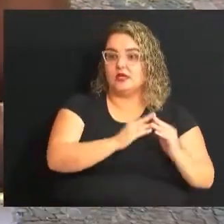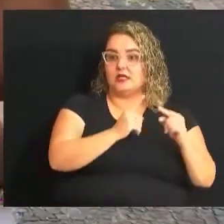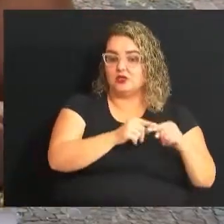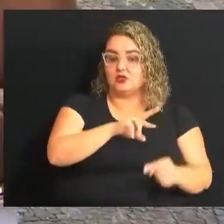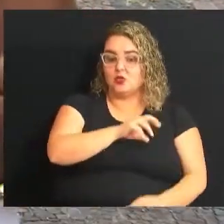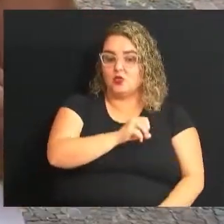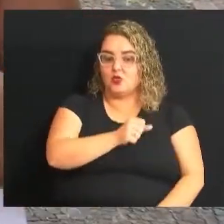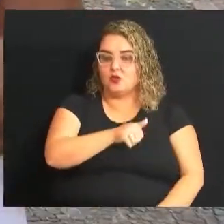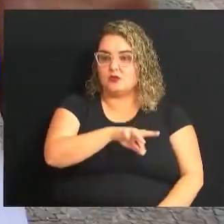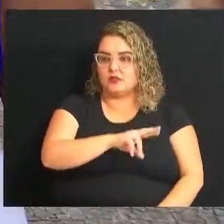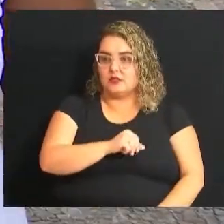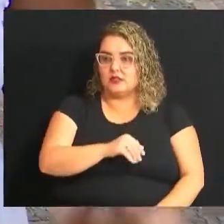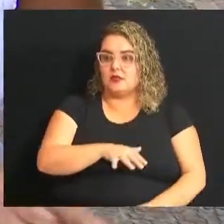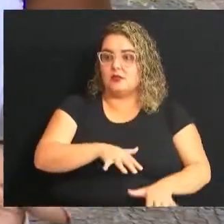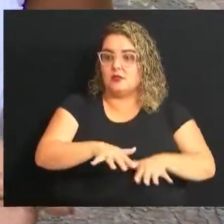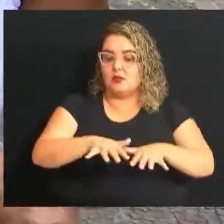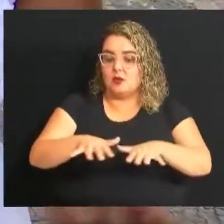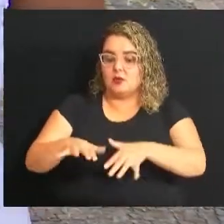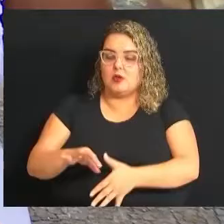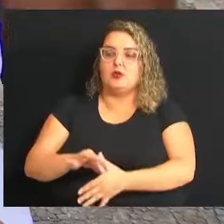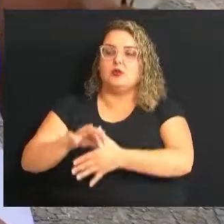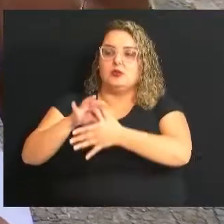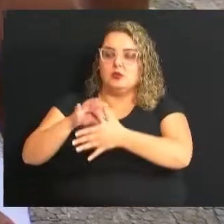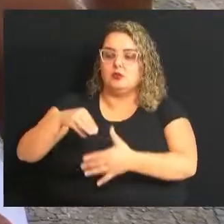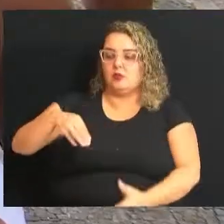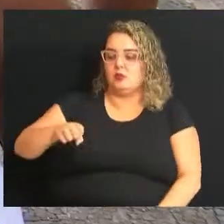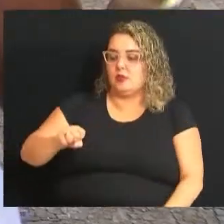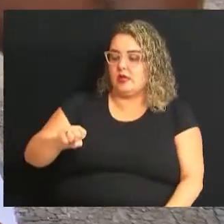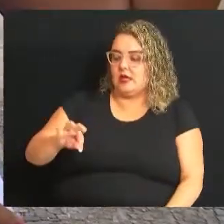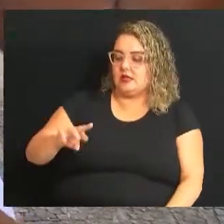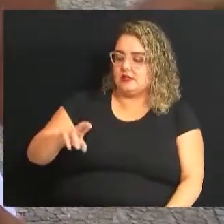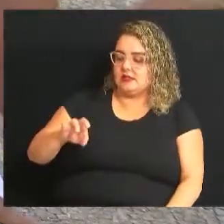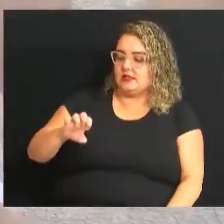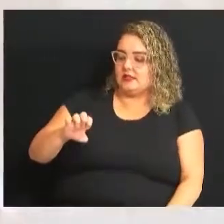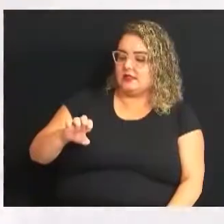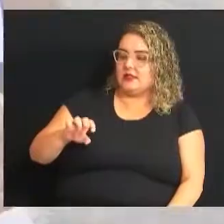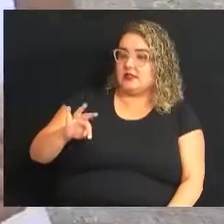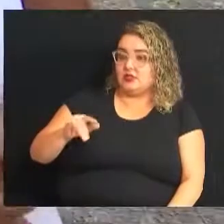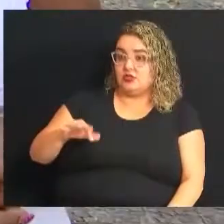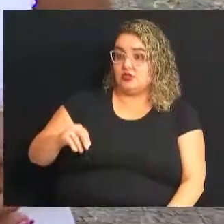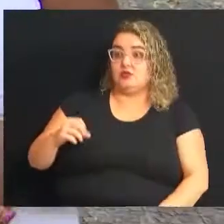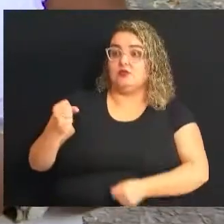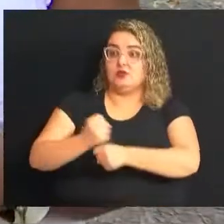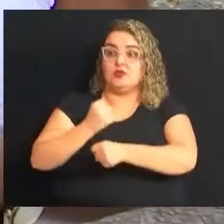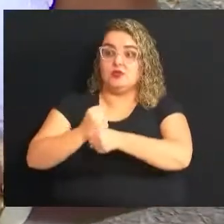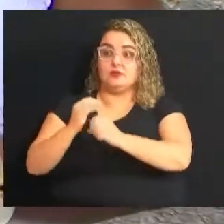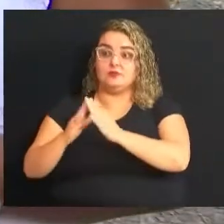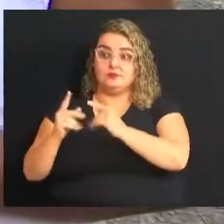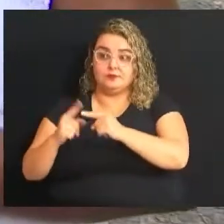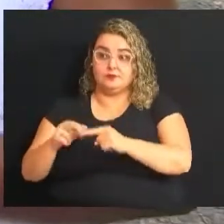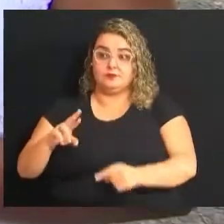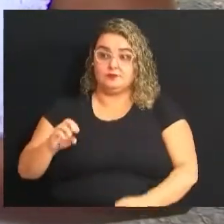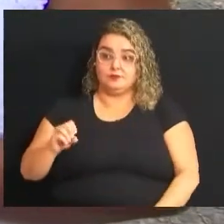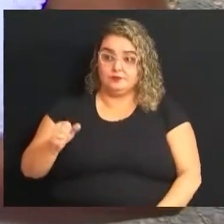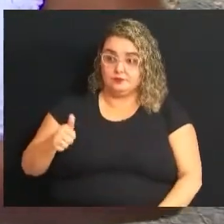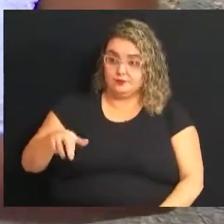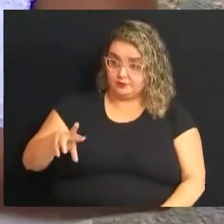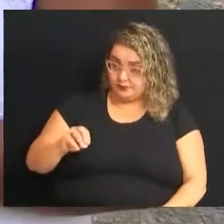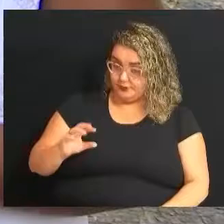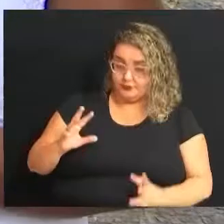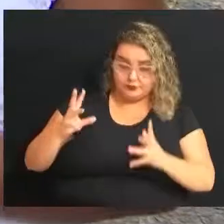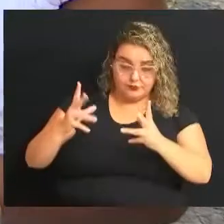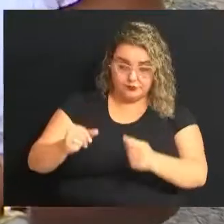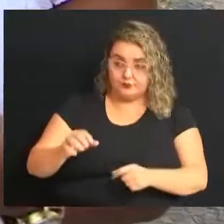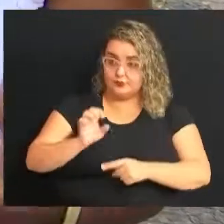uma mobilização liderada por Mestre Tito para a construção dessa igreja. A igreja do Rosário, como em todos os estados do